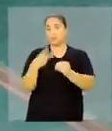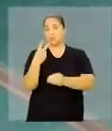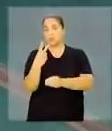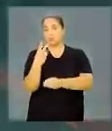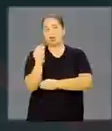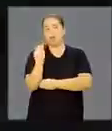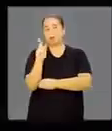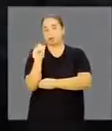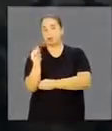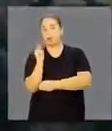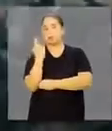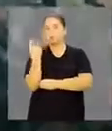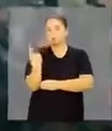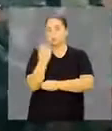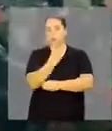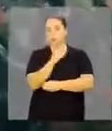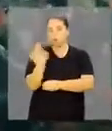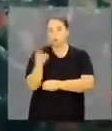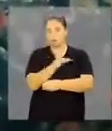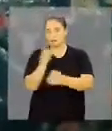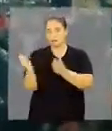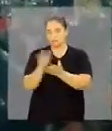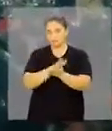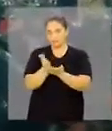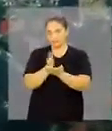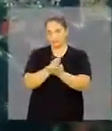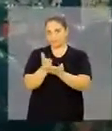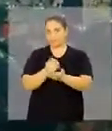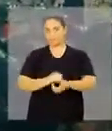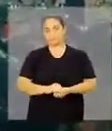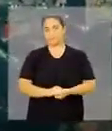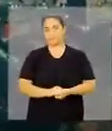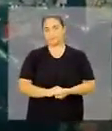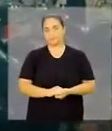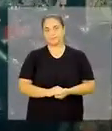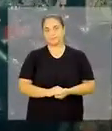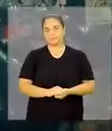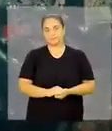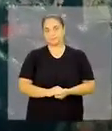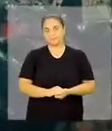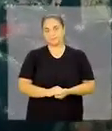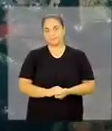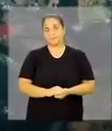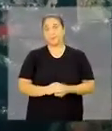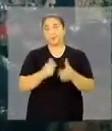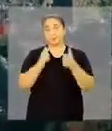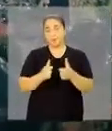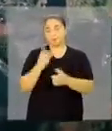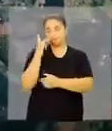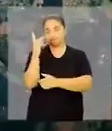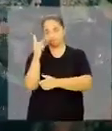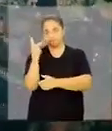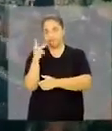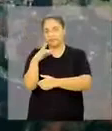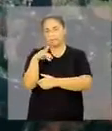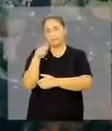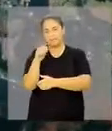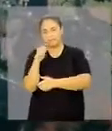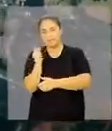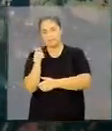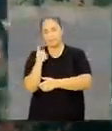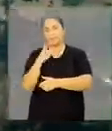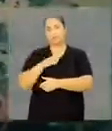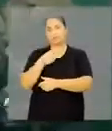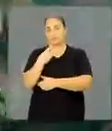aduanas. Do lado do Paraguai, a perimetral vai ter 35 quilômetros. Da ponte, a